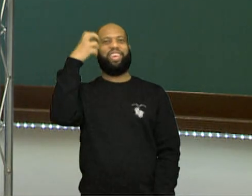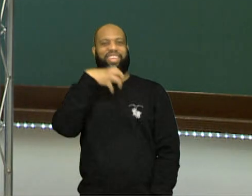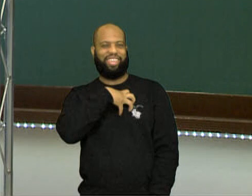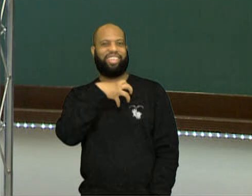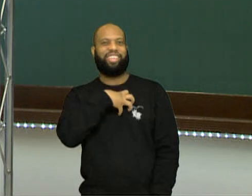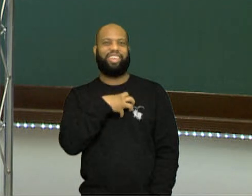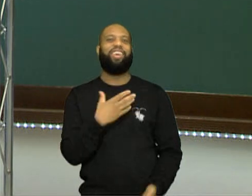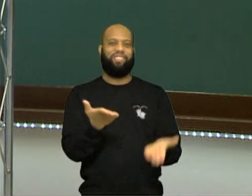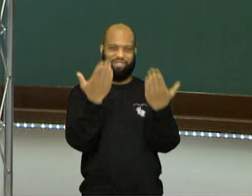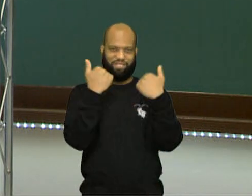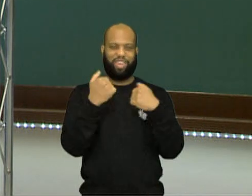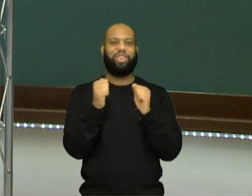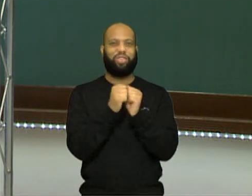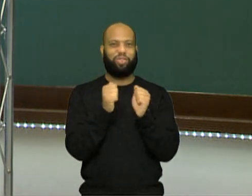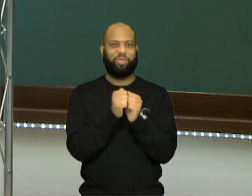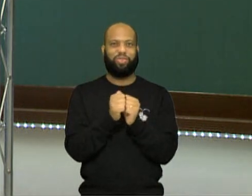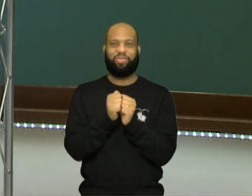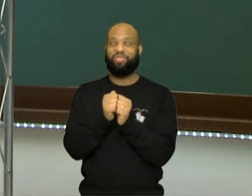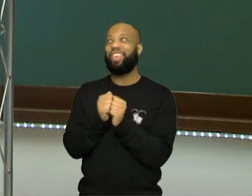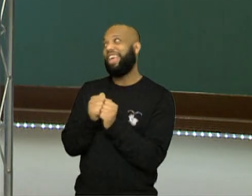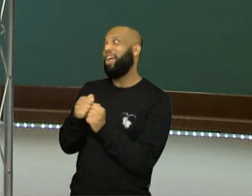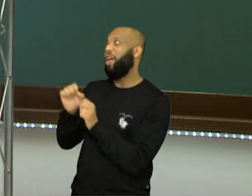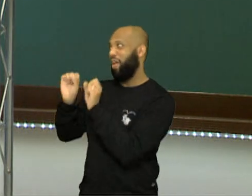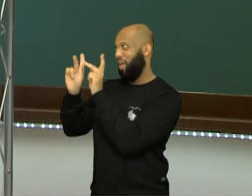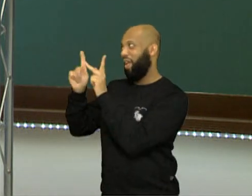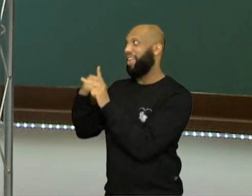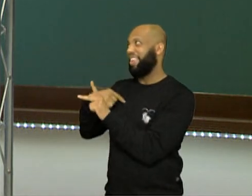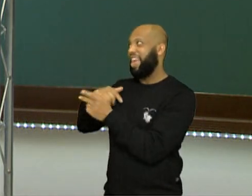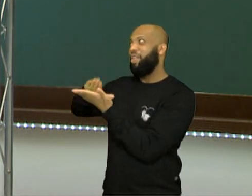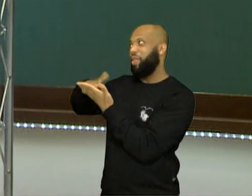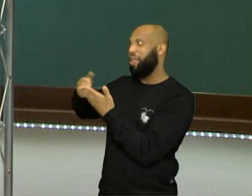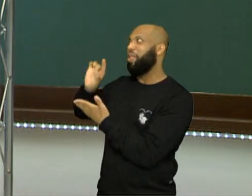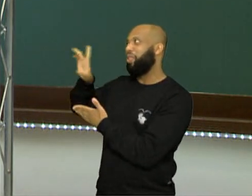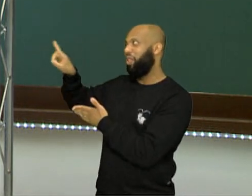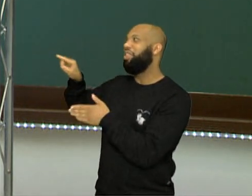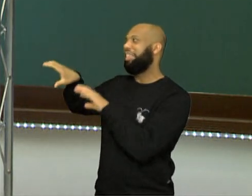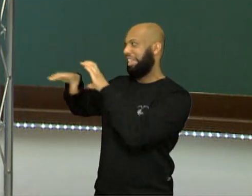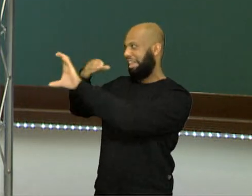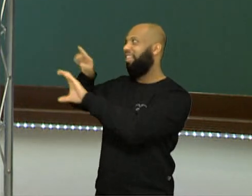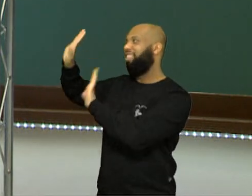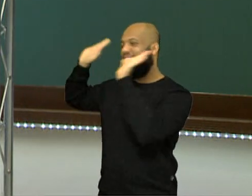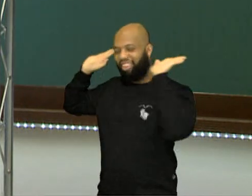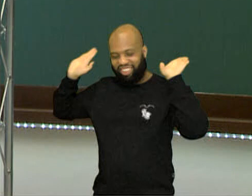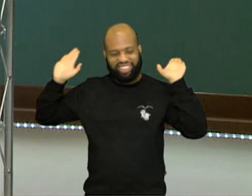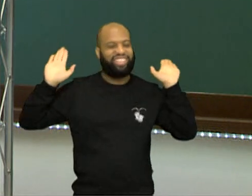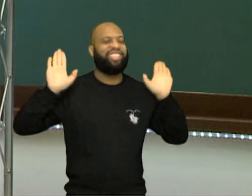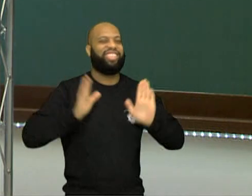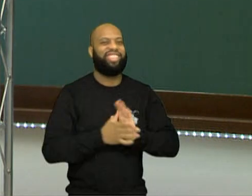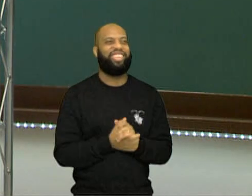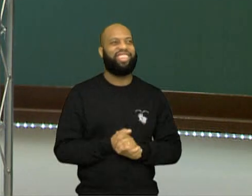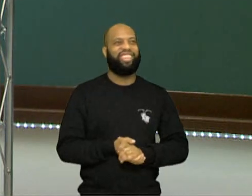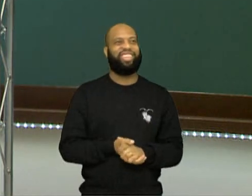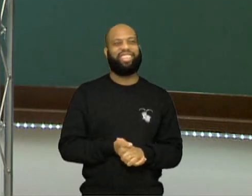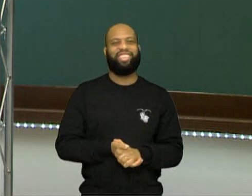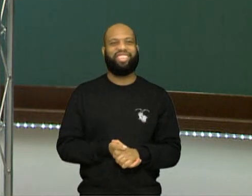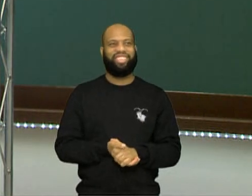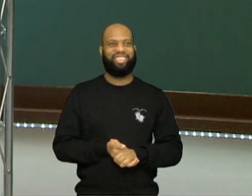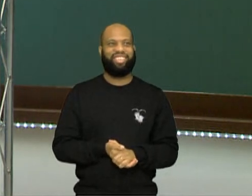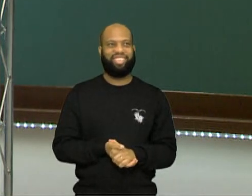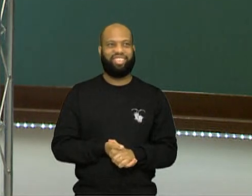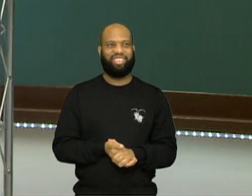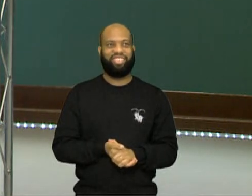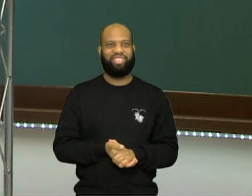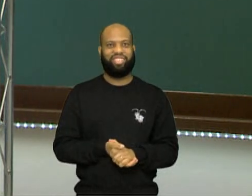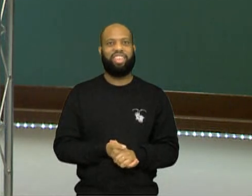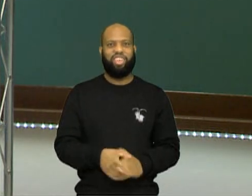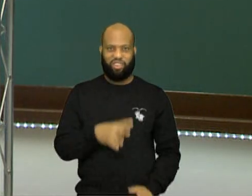pagar mico mais um pouquinho? O Natan, tá disposto a pagar o mico aí, Natan? É, vamos lá, Bicho do Paraná aí. Vamos cantar aí, moçada. Então,